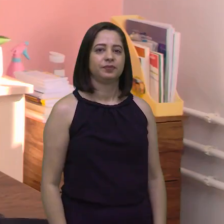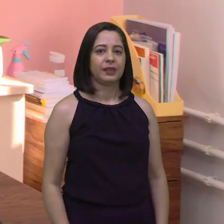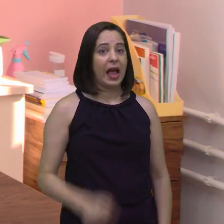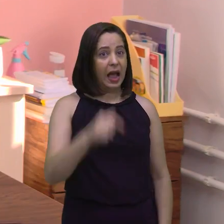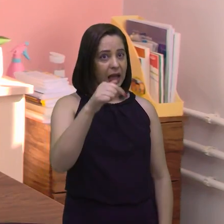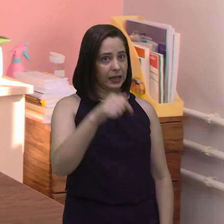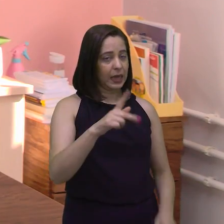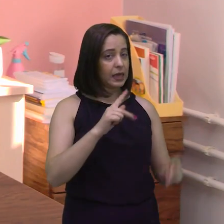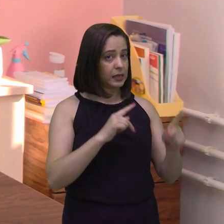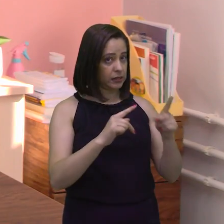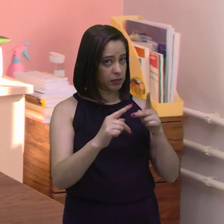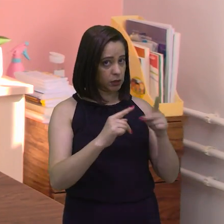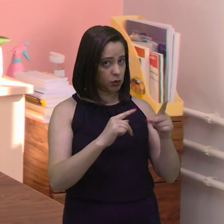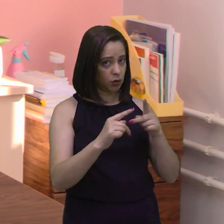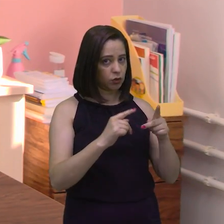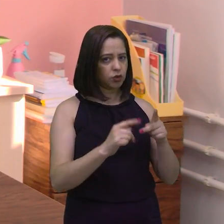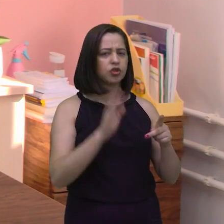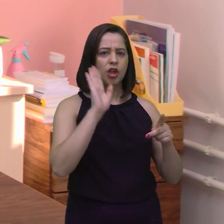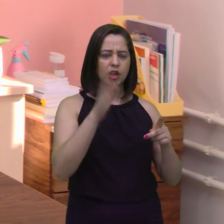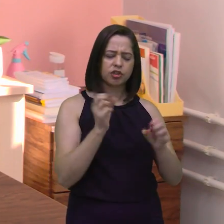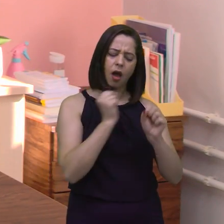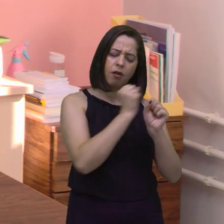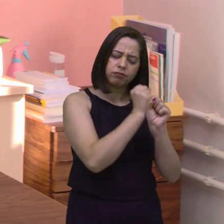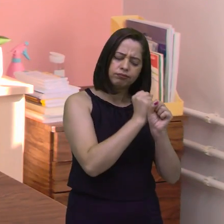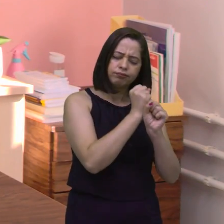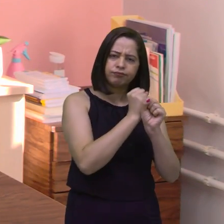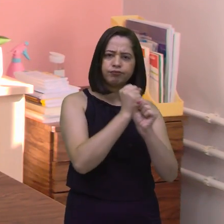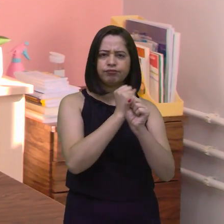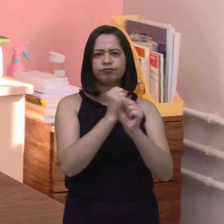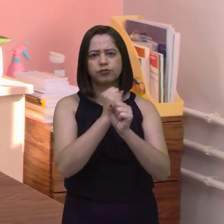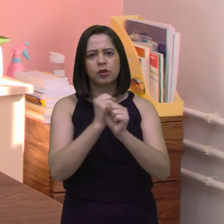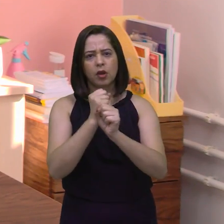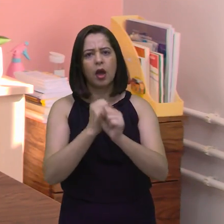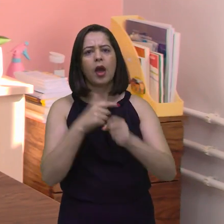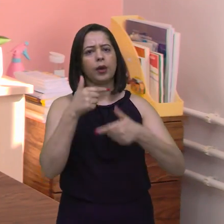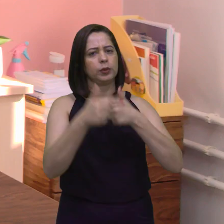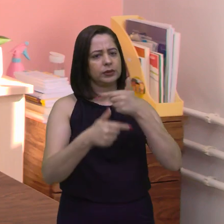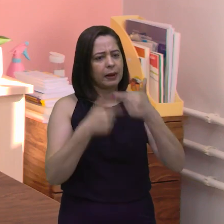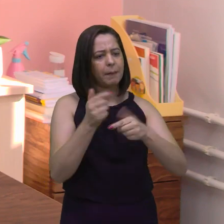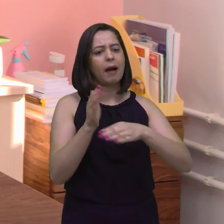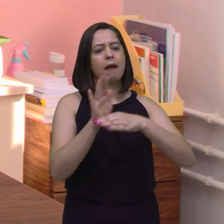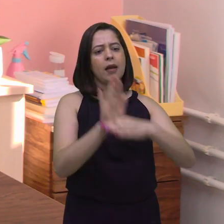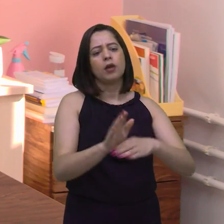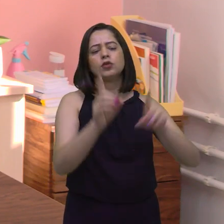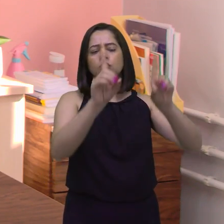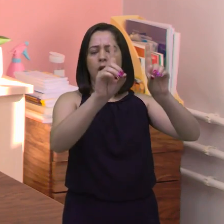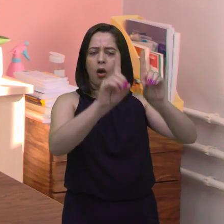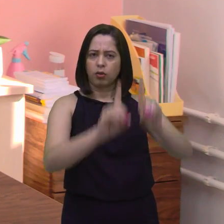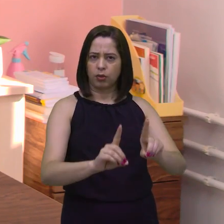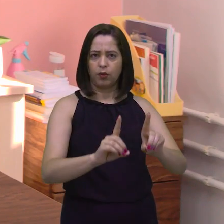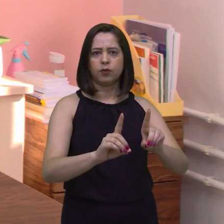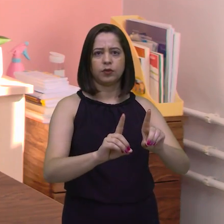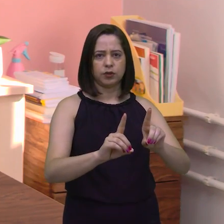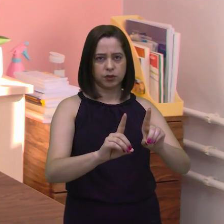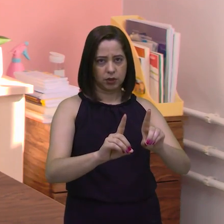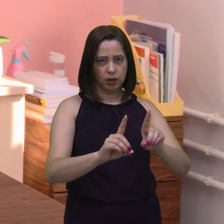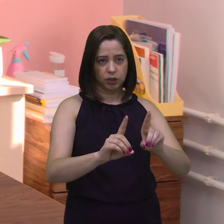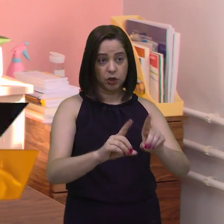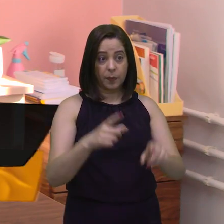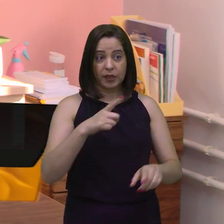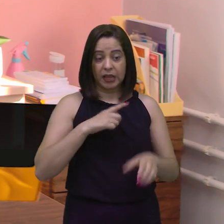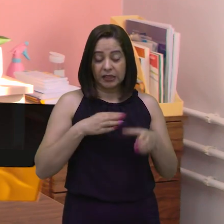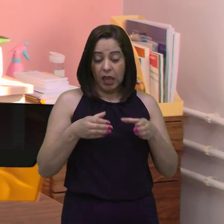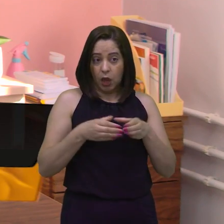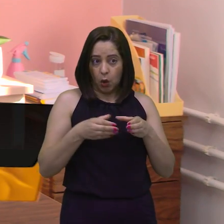O município vem trabalhando ao longo dos anos, né, nessa questão do PCD, né, através